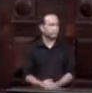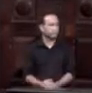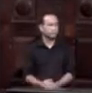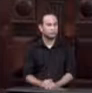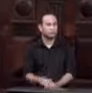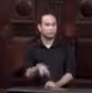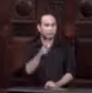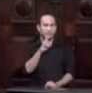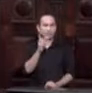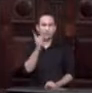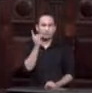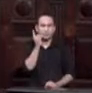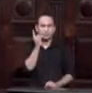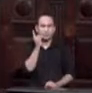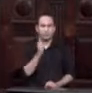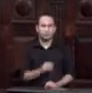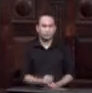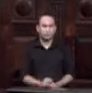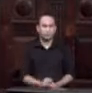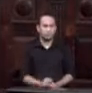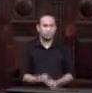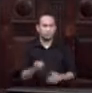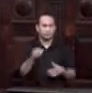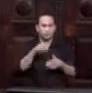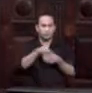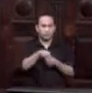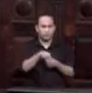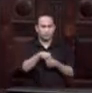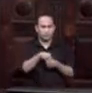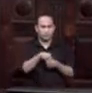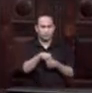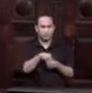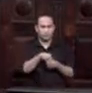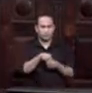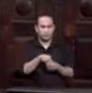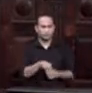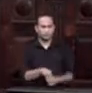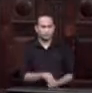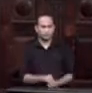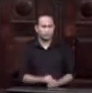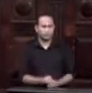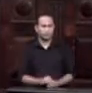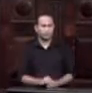Atenção, senhores deputados. Votação, destaque